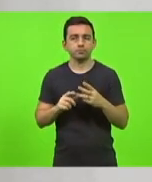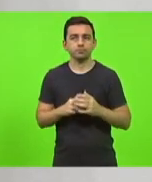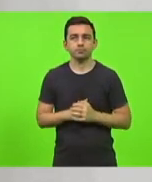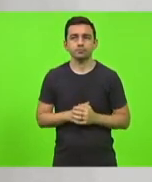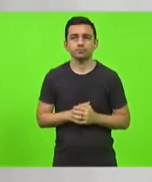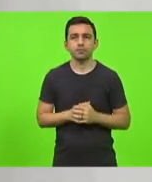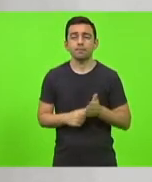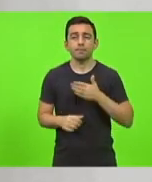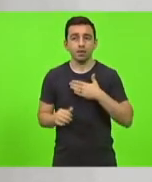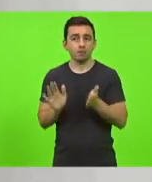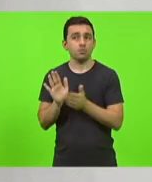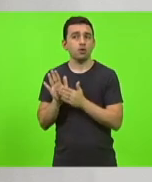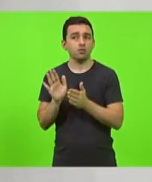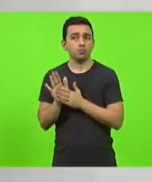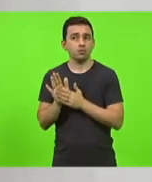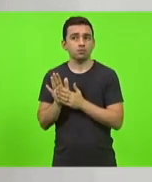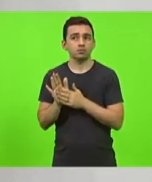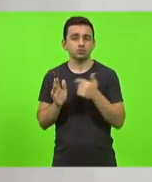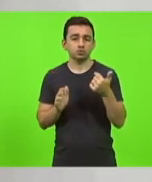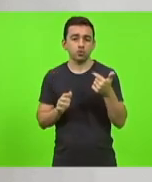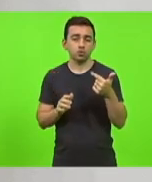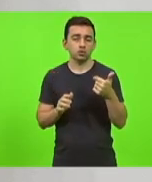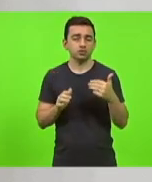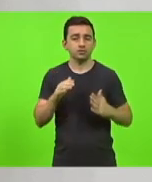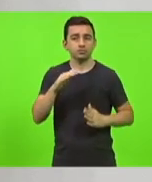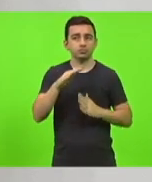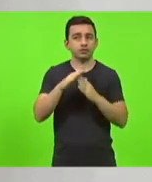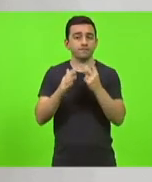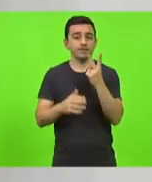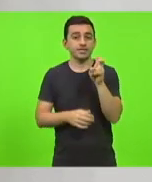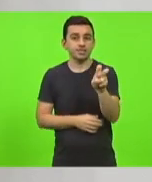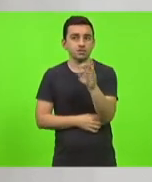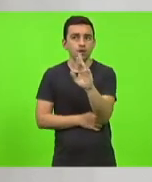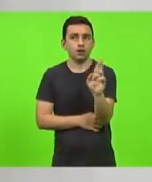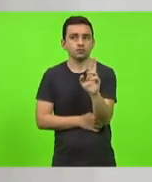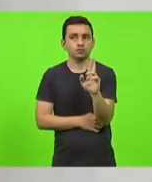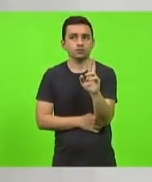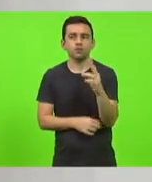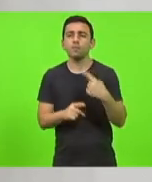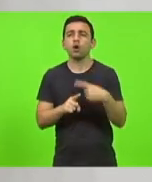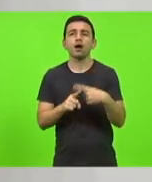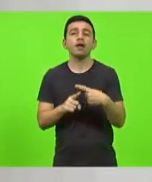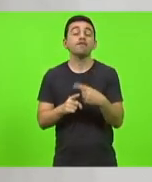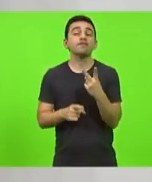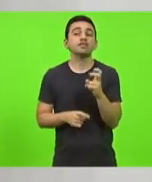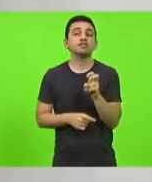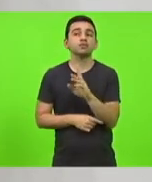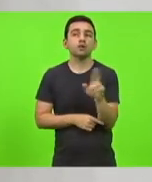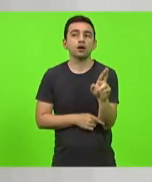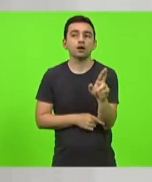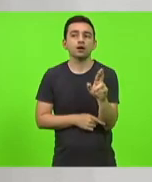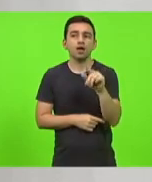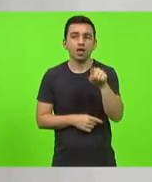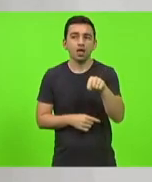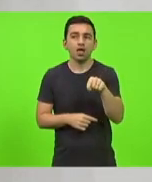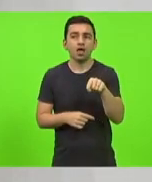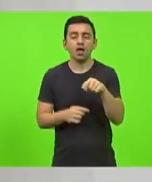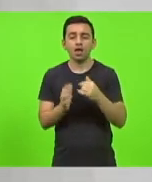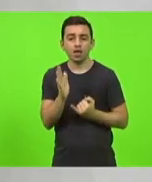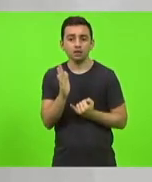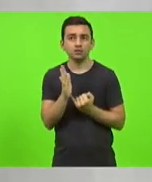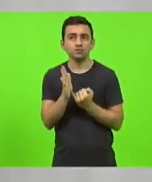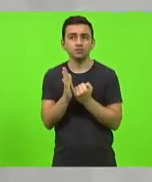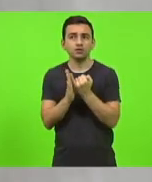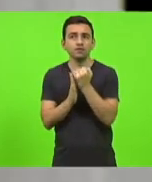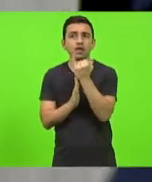minha proposta é sair de 12 para R$ 25,00. Por que 25? Porque é recuperar a inflação do